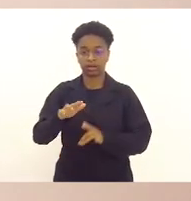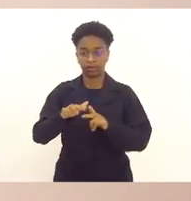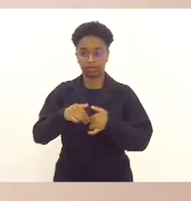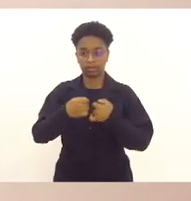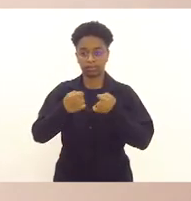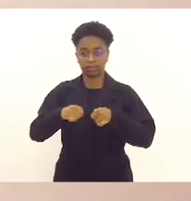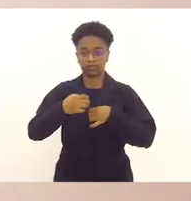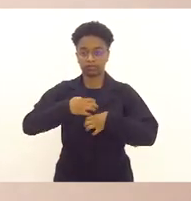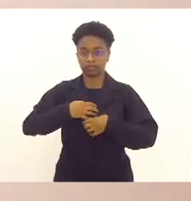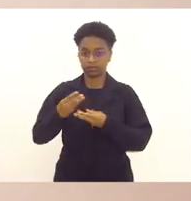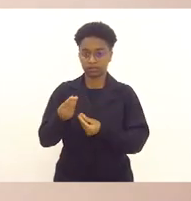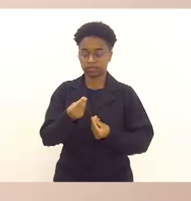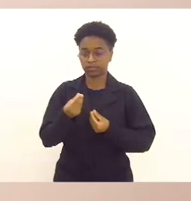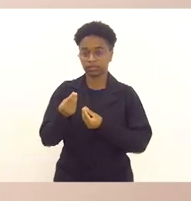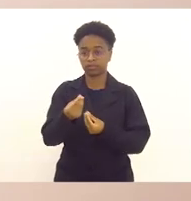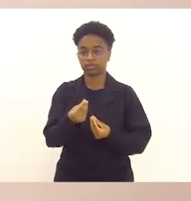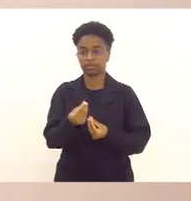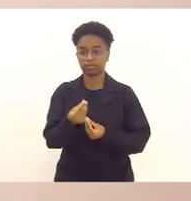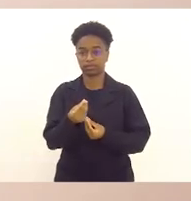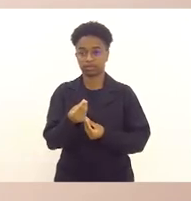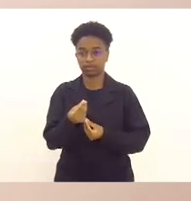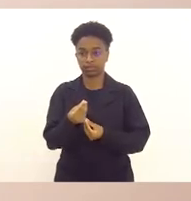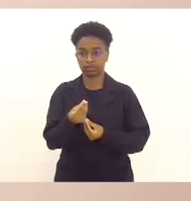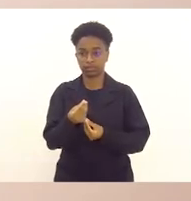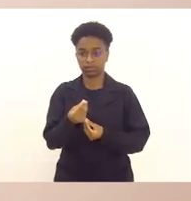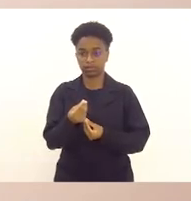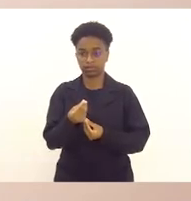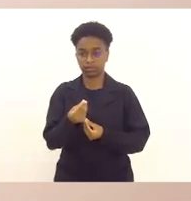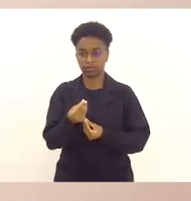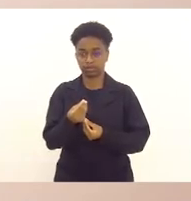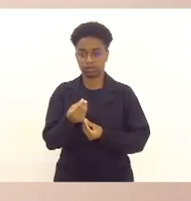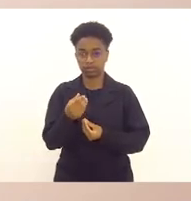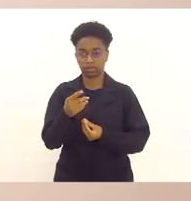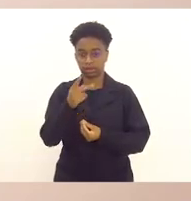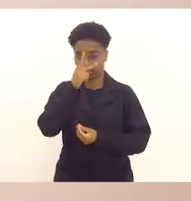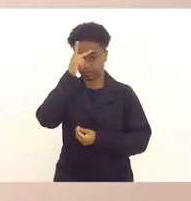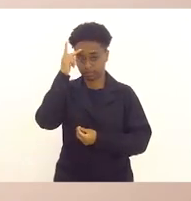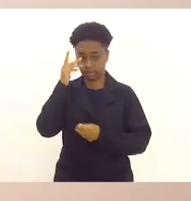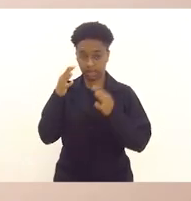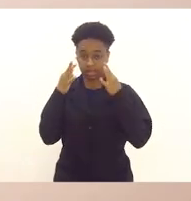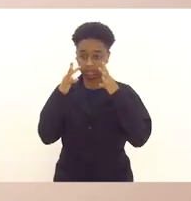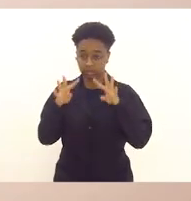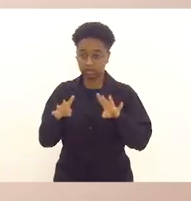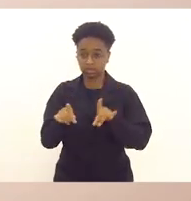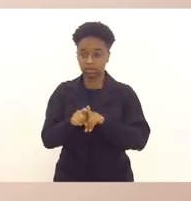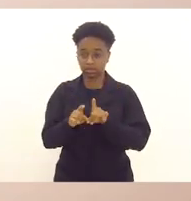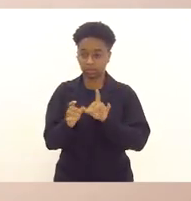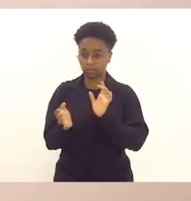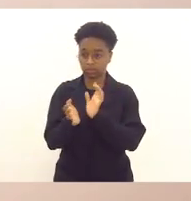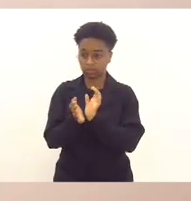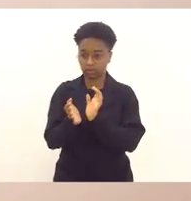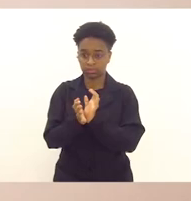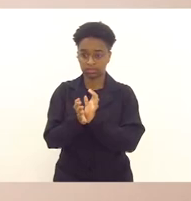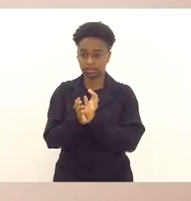sensibilidade que quem escuta e a das equipes ligado